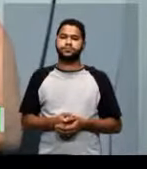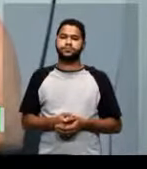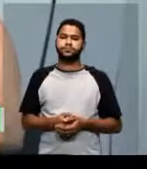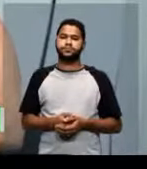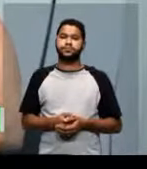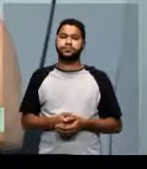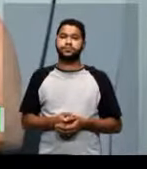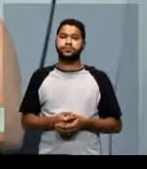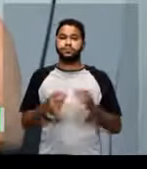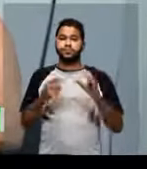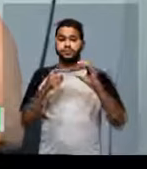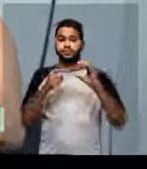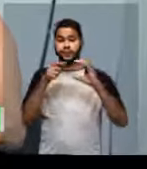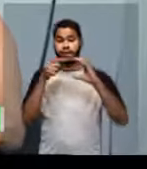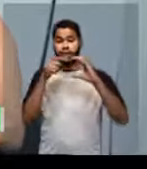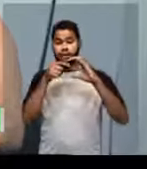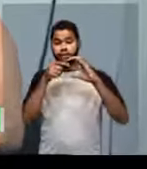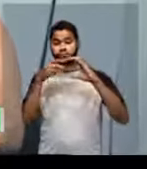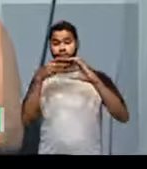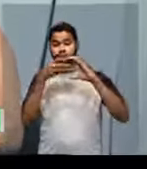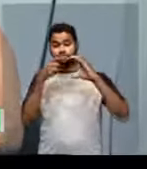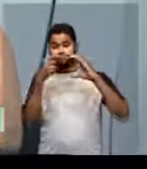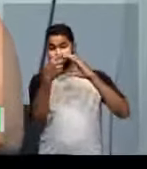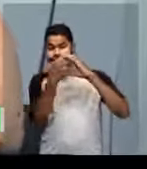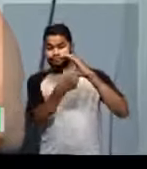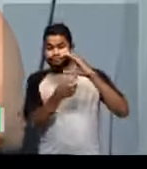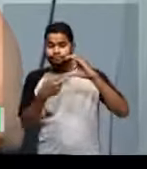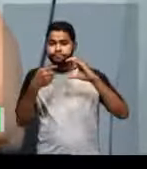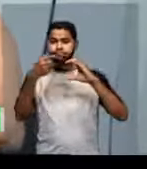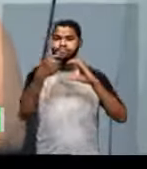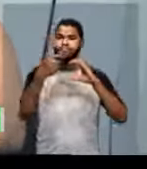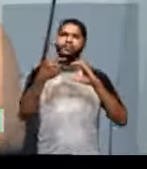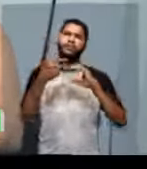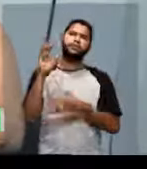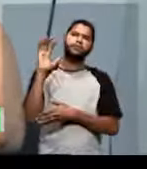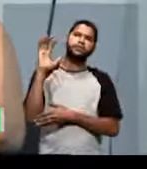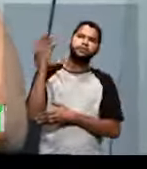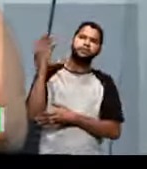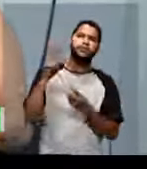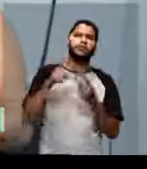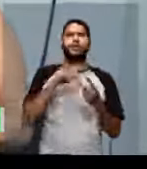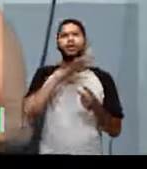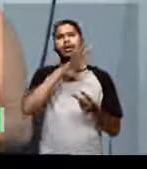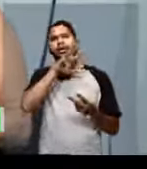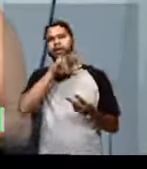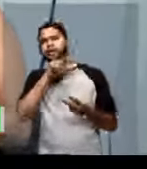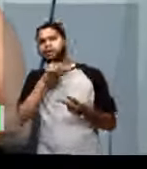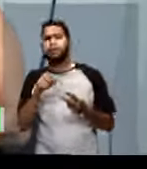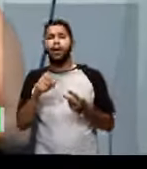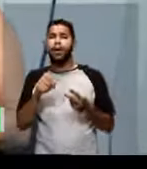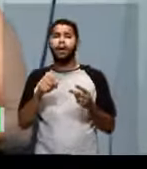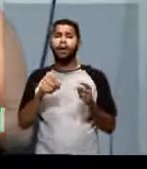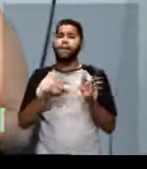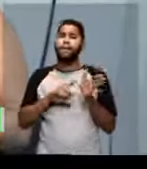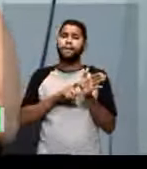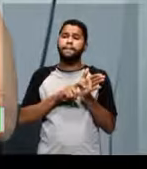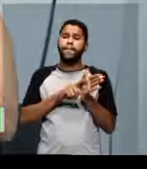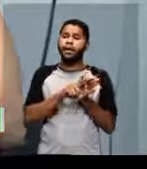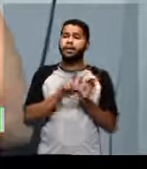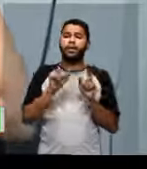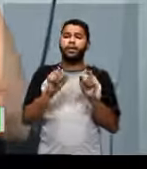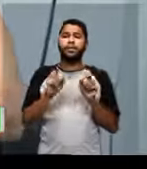Gente, a membrana plasmática, tanto em vegetal, tanto em animal, tanto numa bactéria, ela vai ter a função de